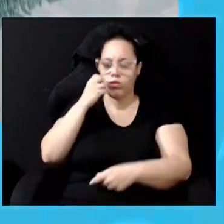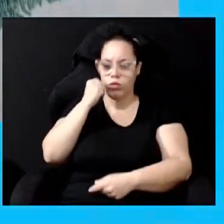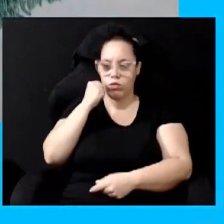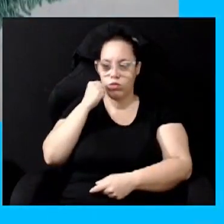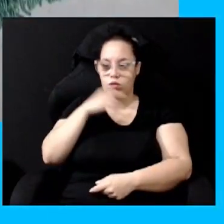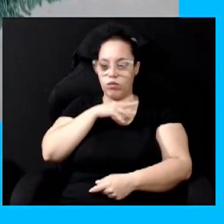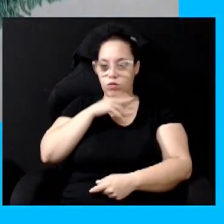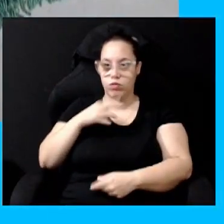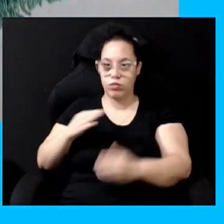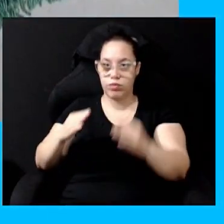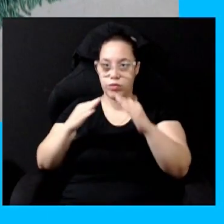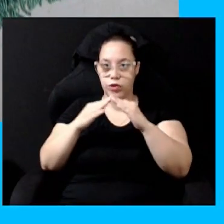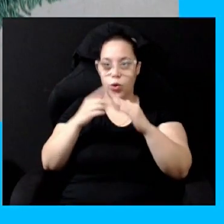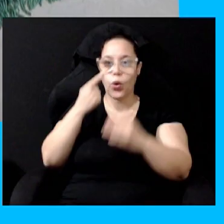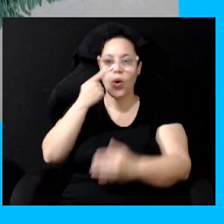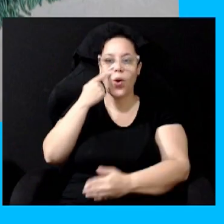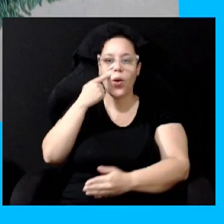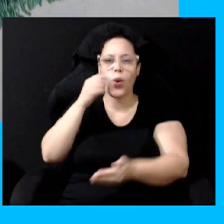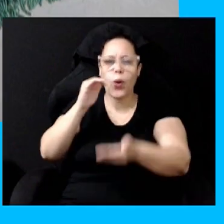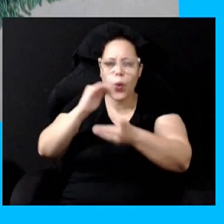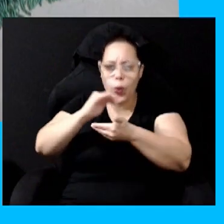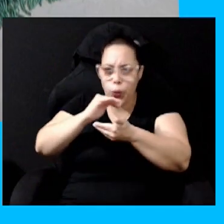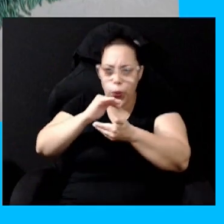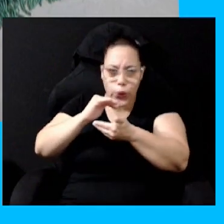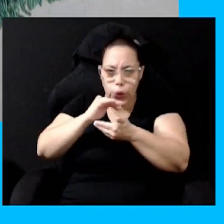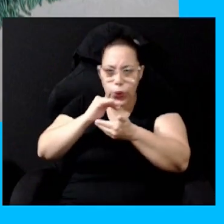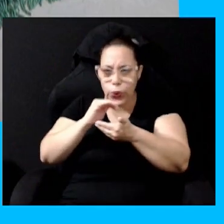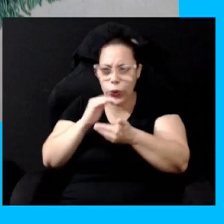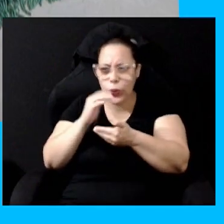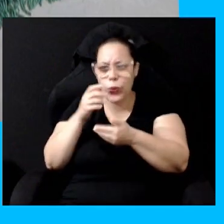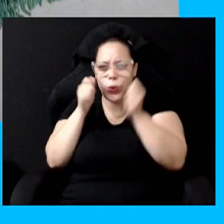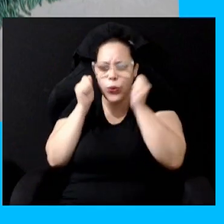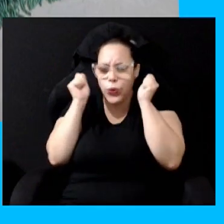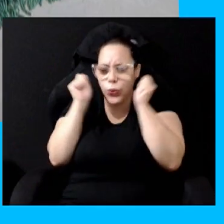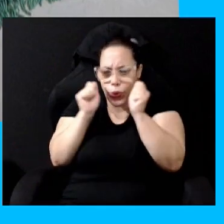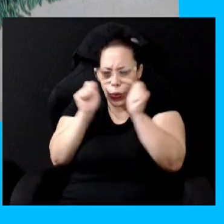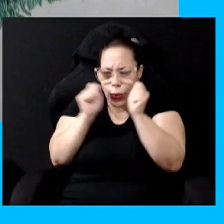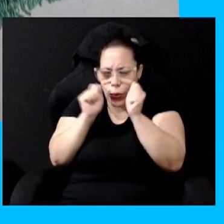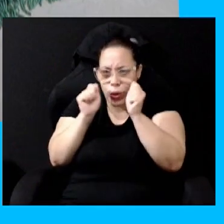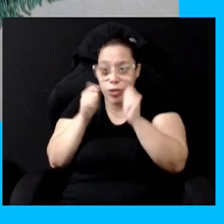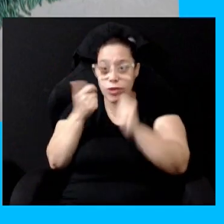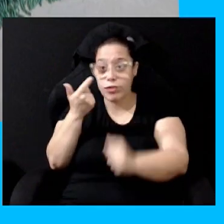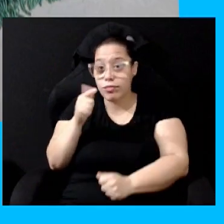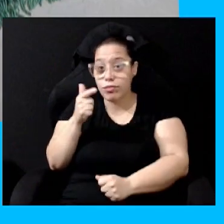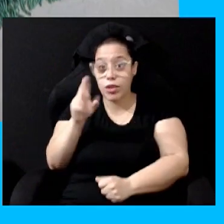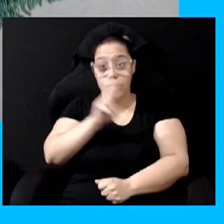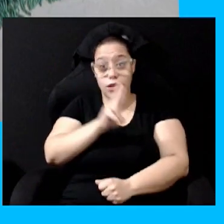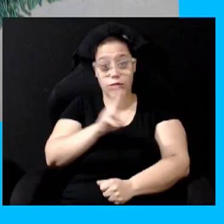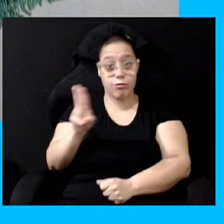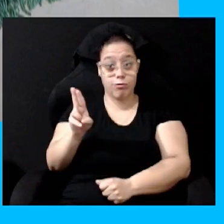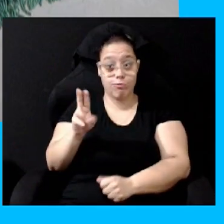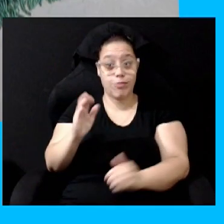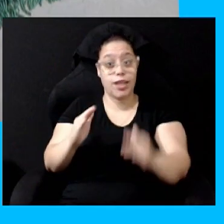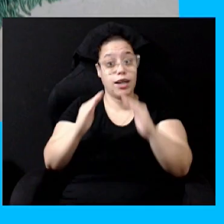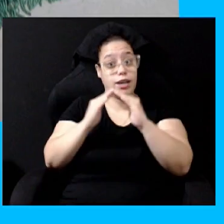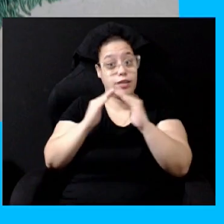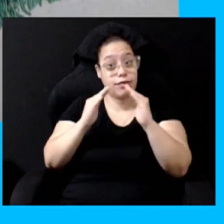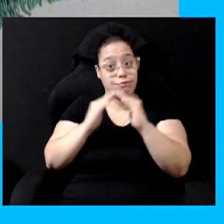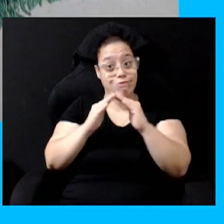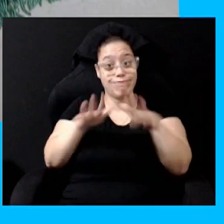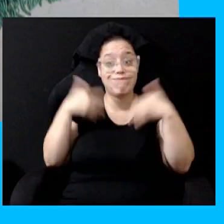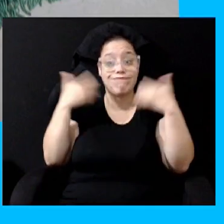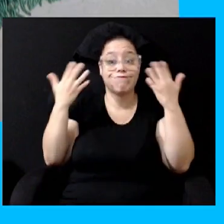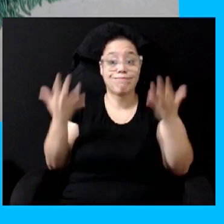lar. Olha só essa bebezinha, que fofa! Ela ainda não tem nome e nem lar. Então, que tal dar